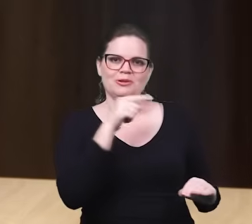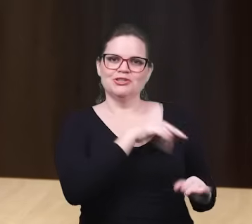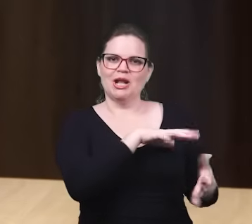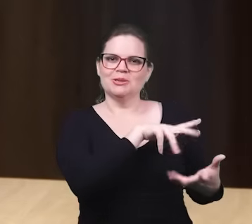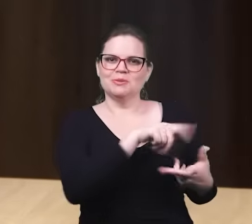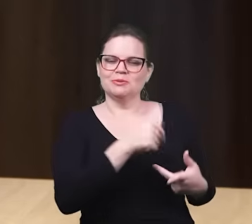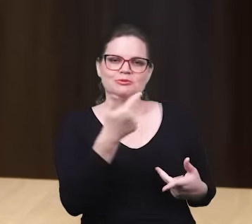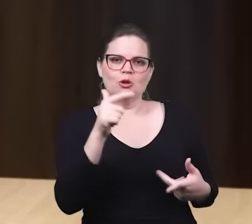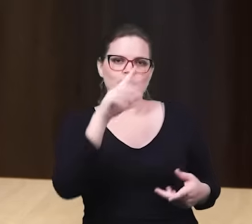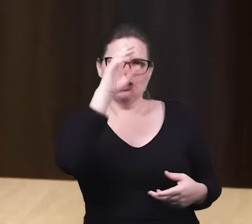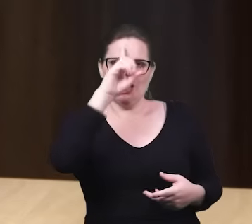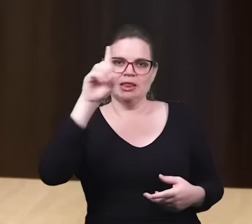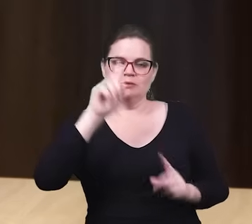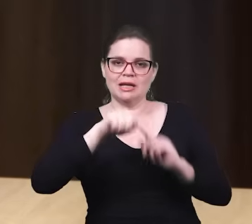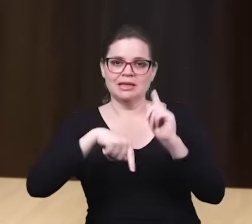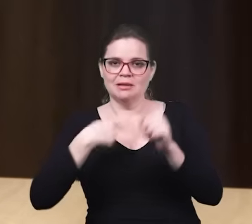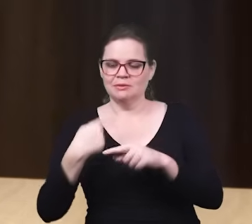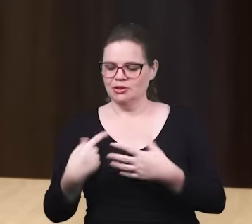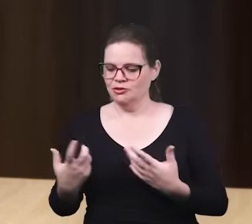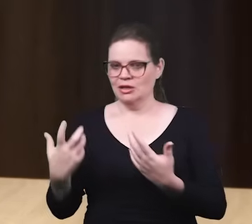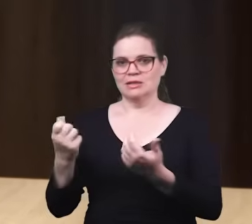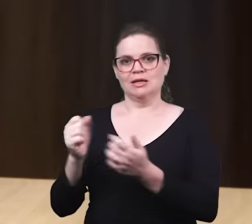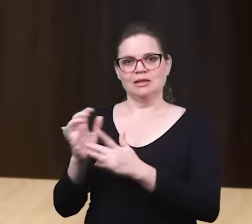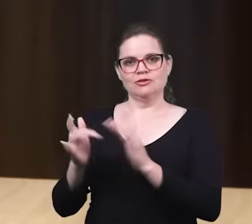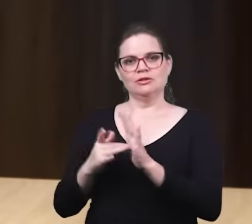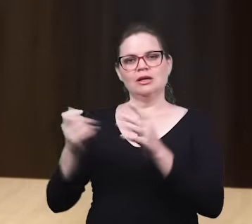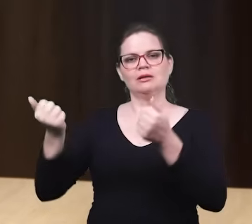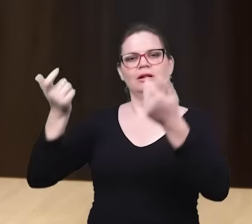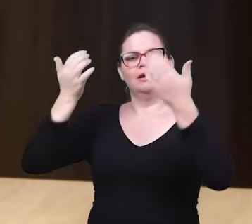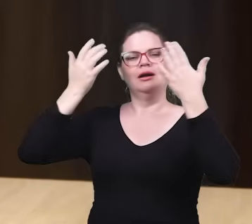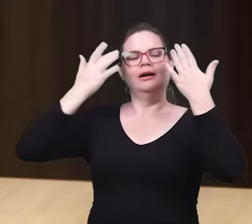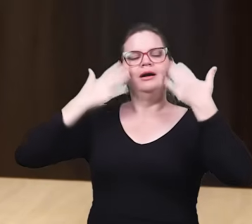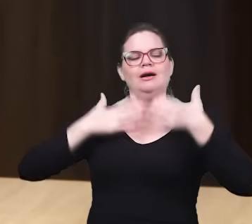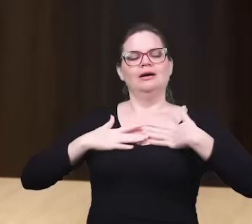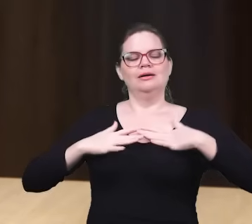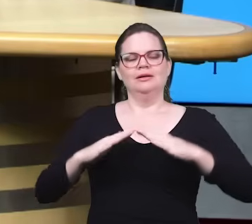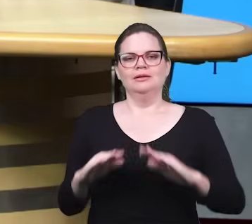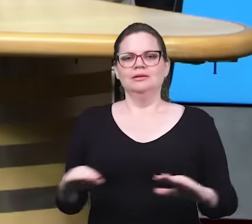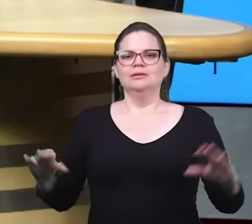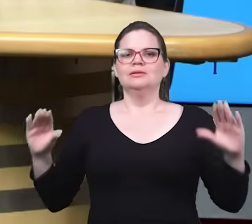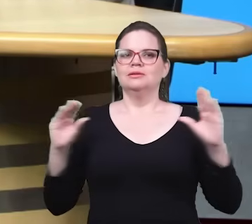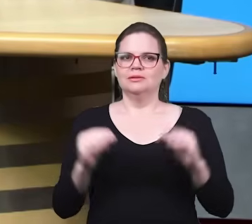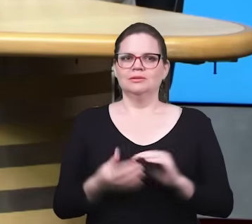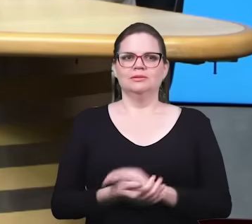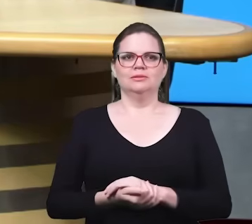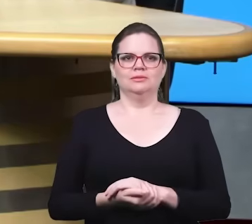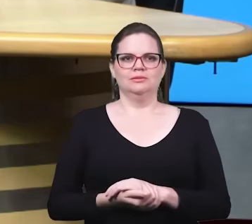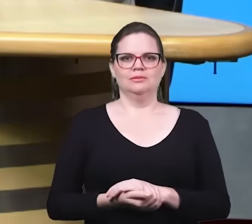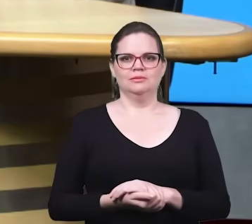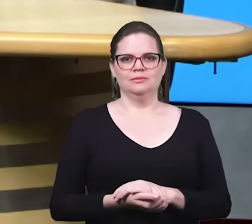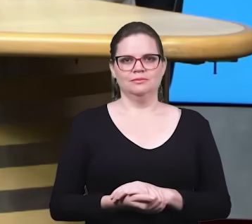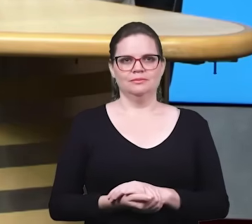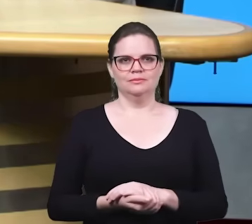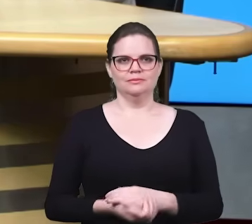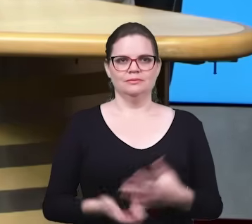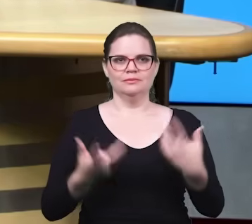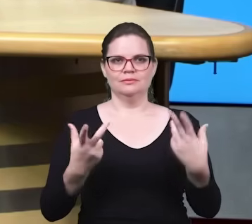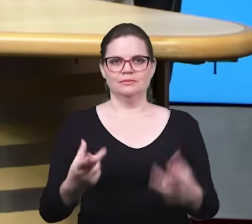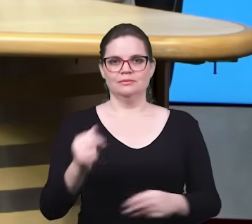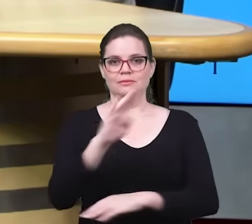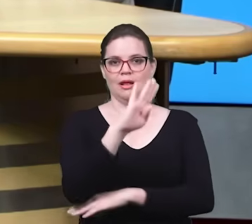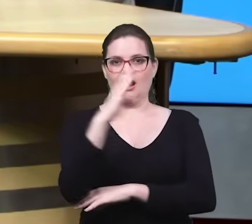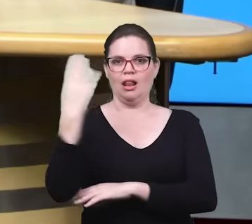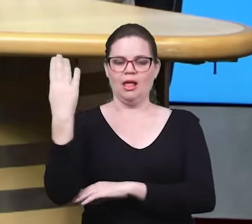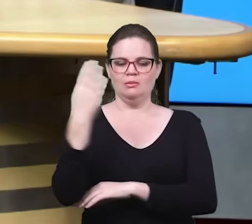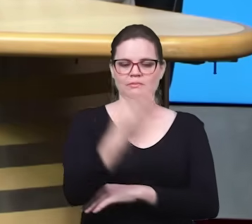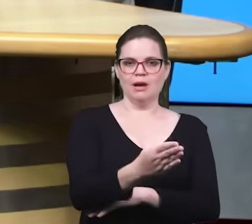aceitamos Jesus como nosso Salvador, Ele nos dá a doçura do seu Espírito. Ele leva sobre si. Exatamente. Da mesma forma que o lenho purificou a água,